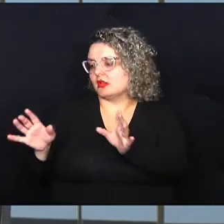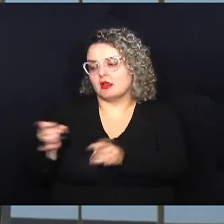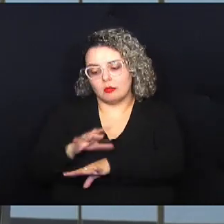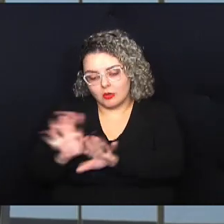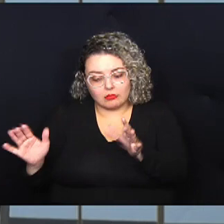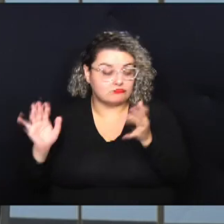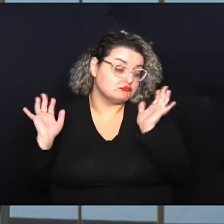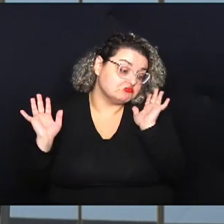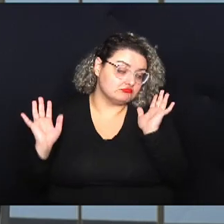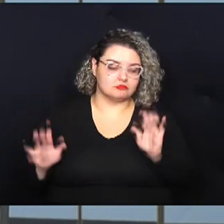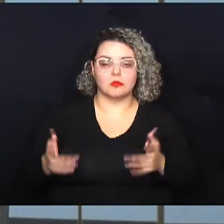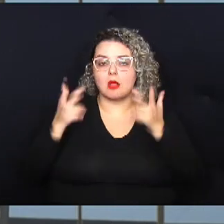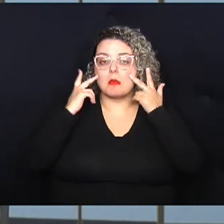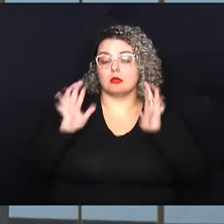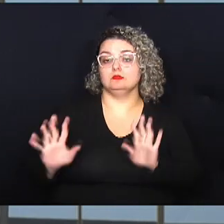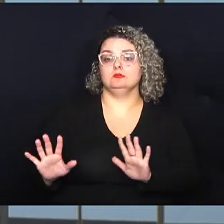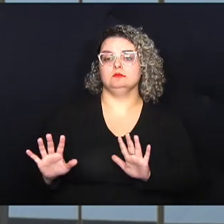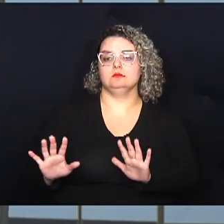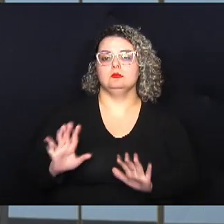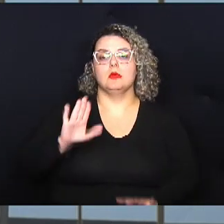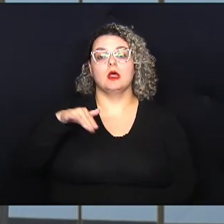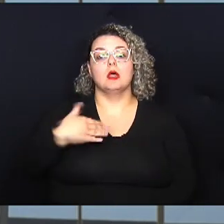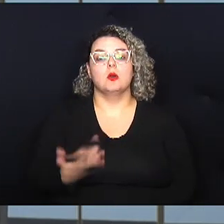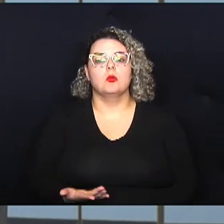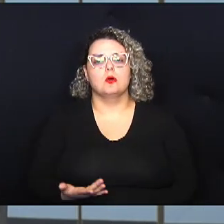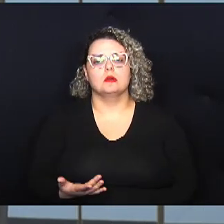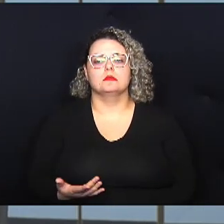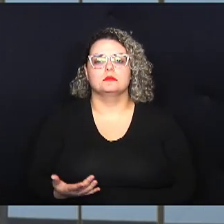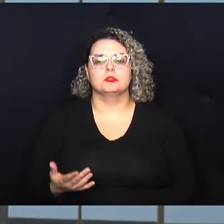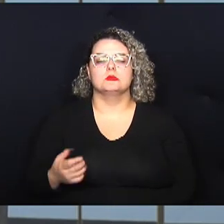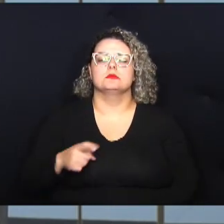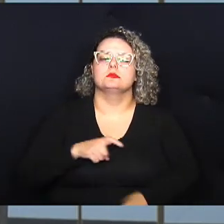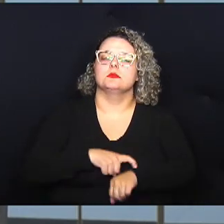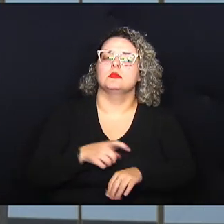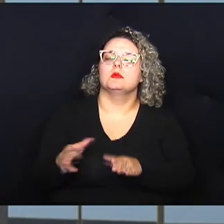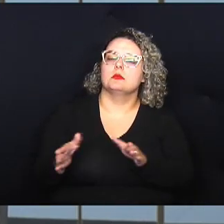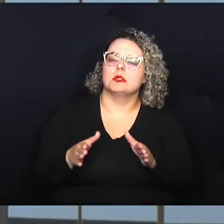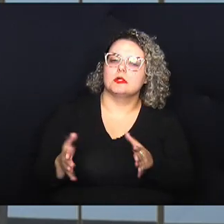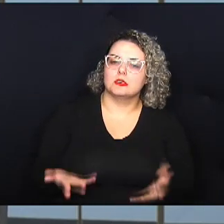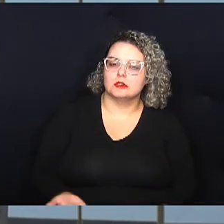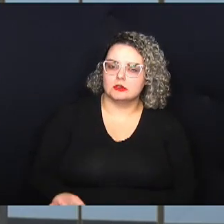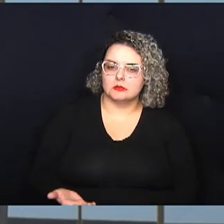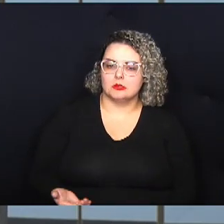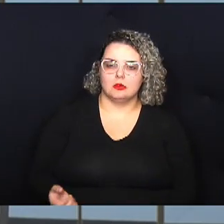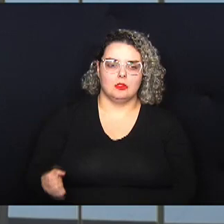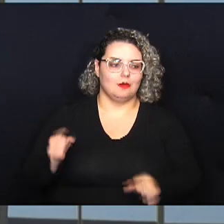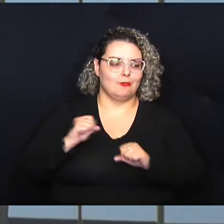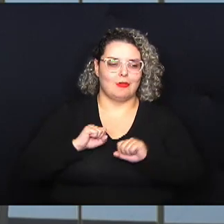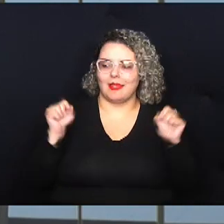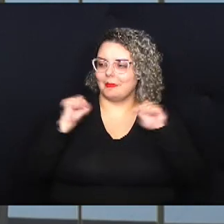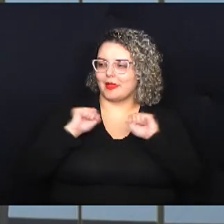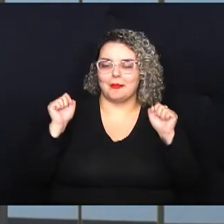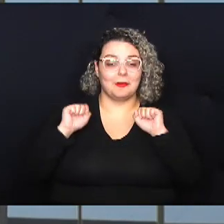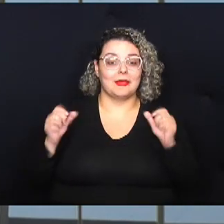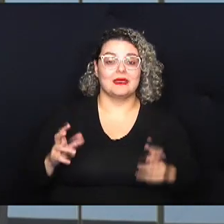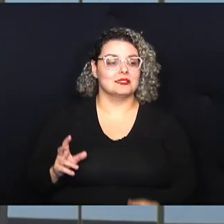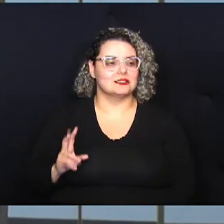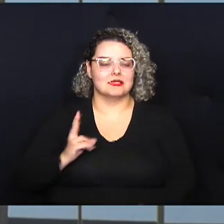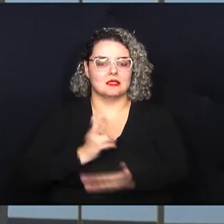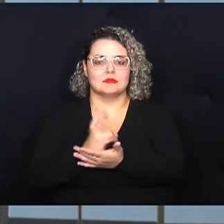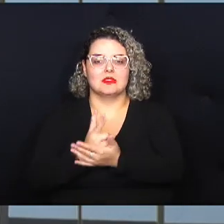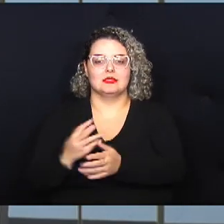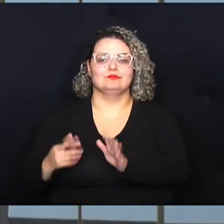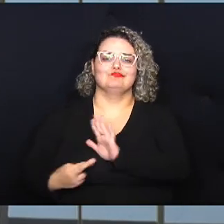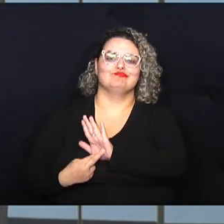aquilo ali, entendeu? Mas quando a pessoa ela está nesse ponto, dessa extremidade toda, ela não é ela está representando o tempo todo, então